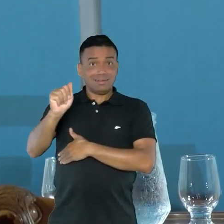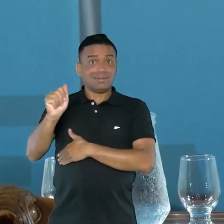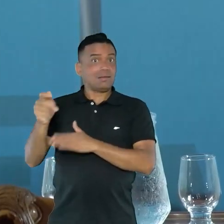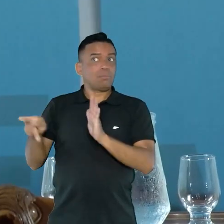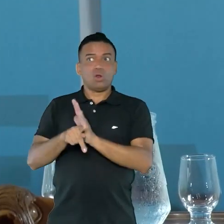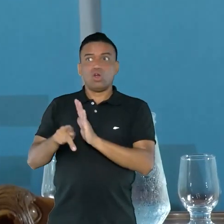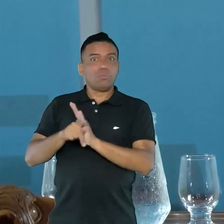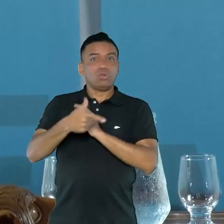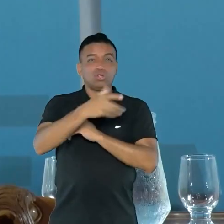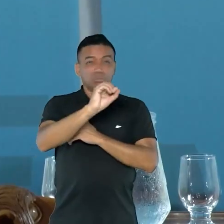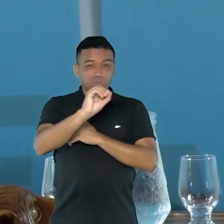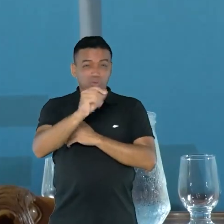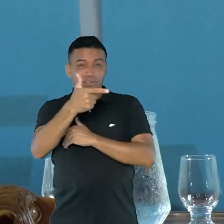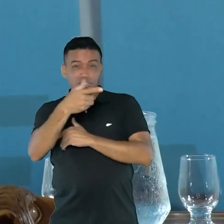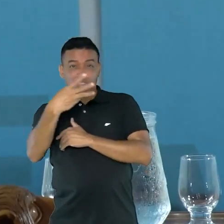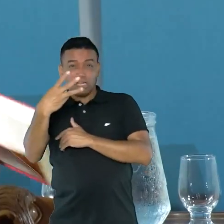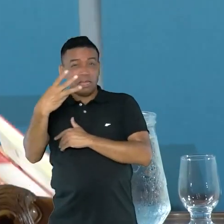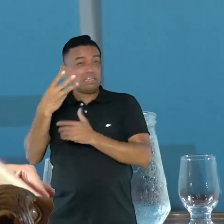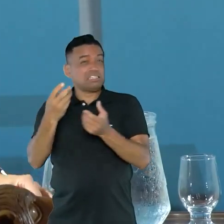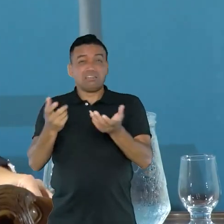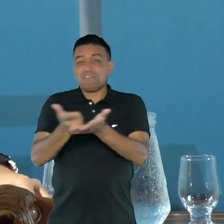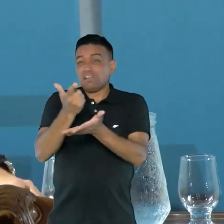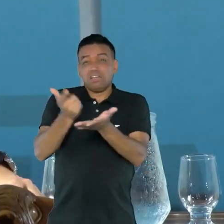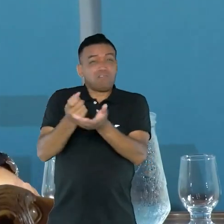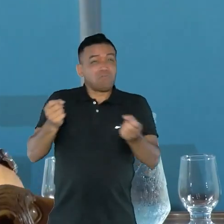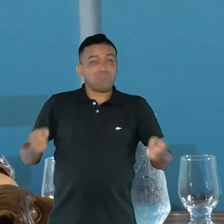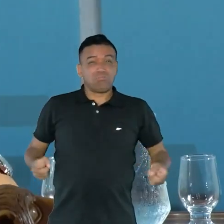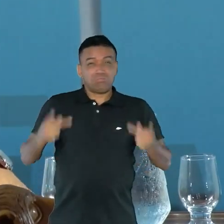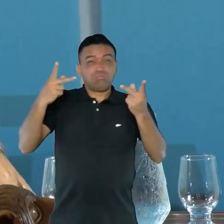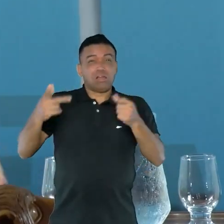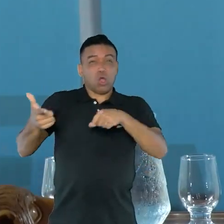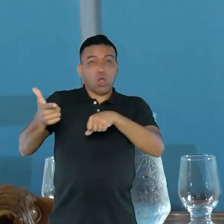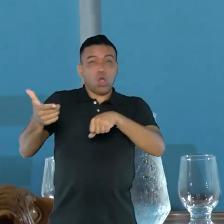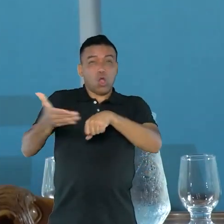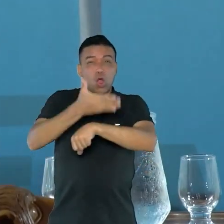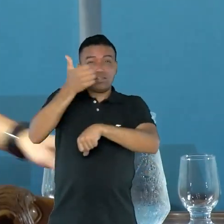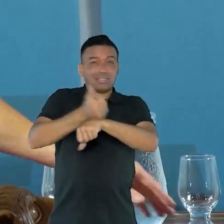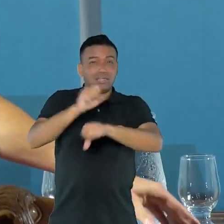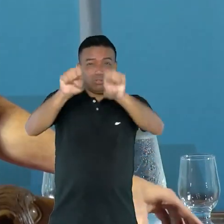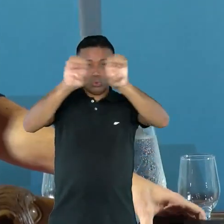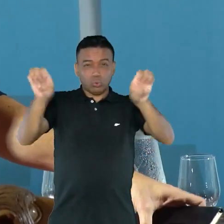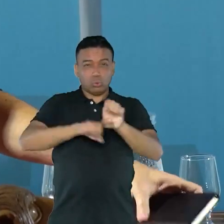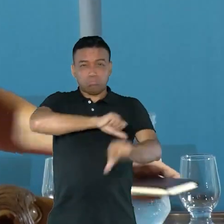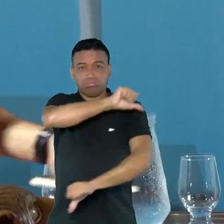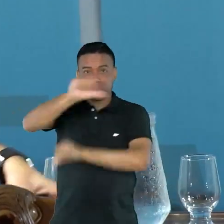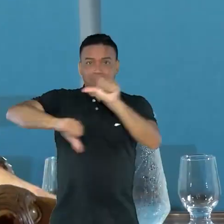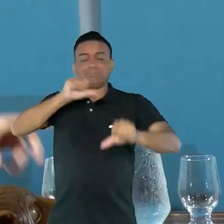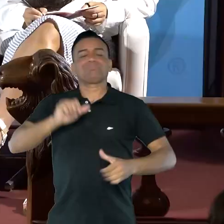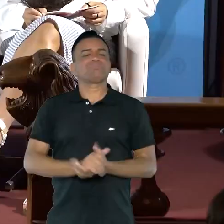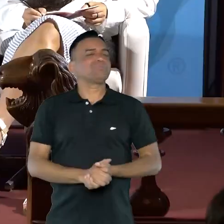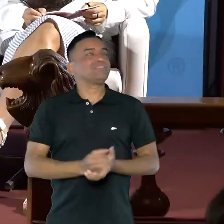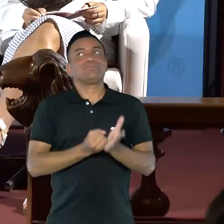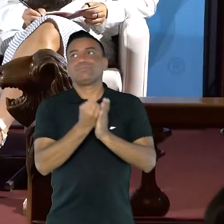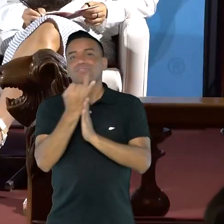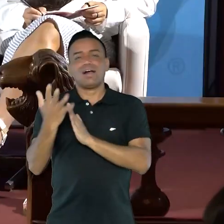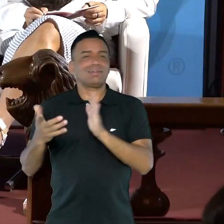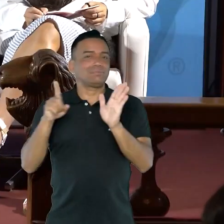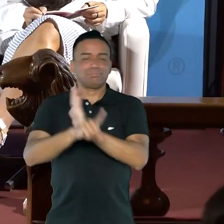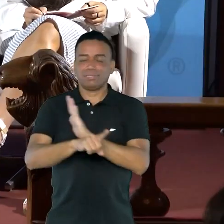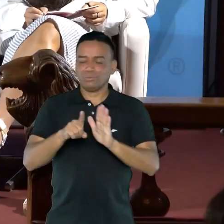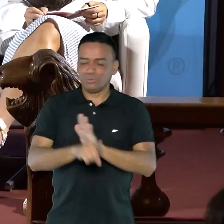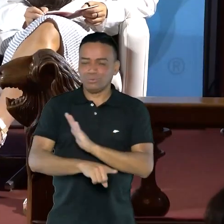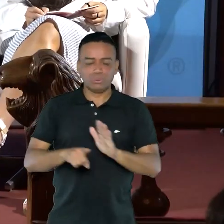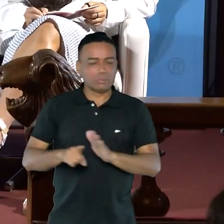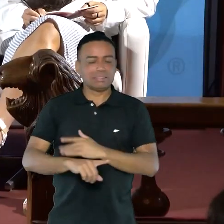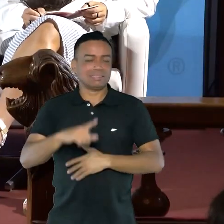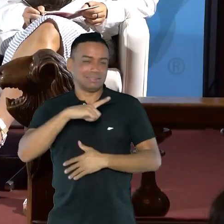de 2023. E antes, Geni, da gente começar com uma série de perguntas e novas perguntas que eu tenho